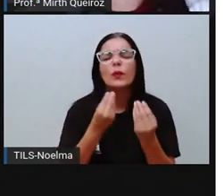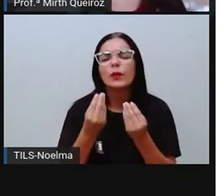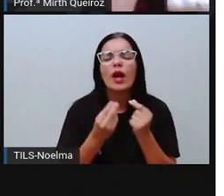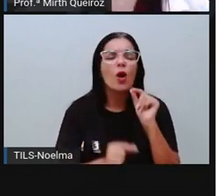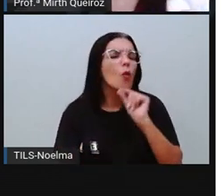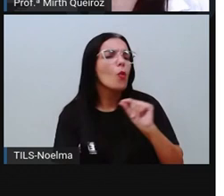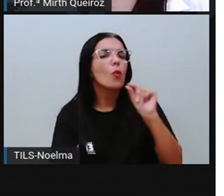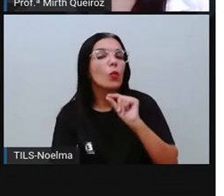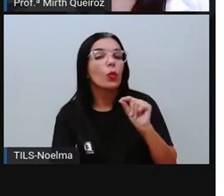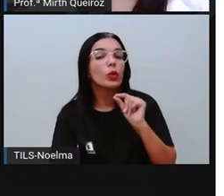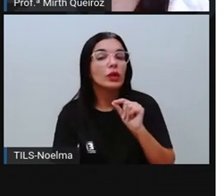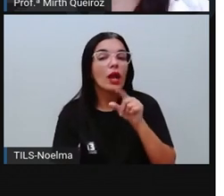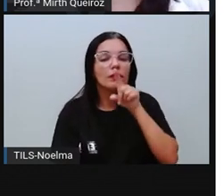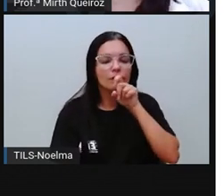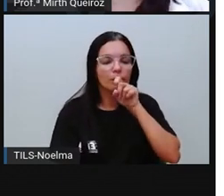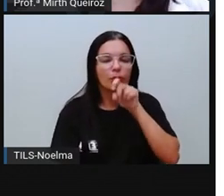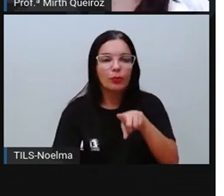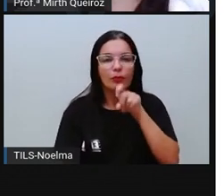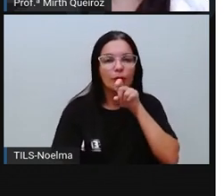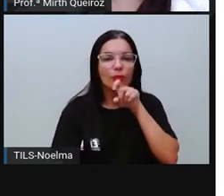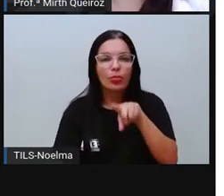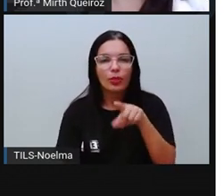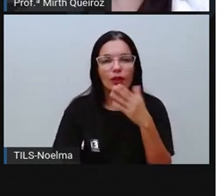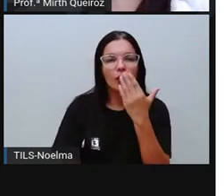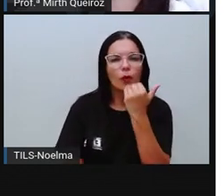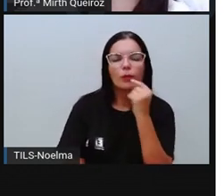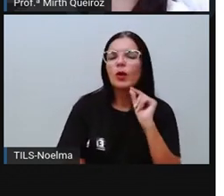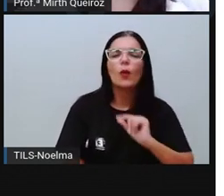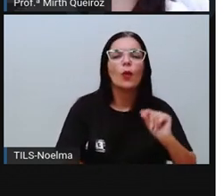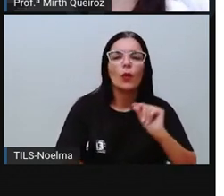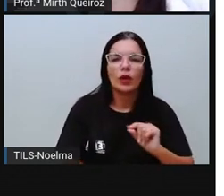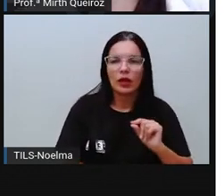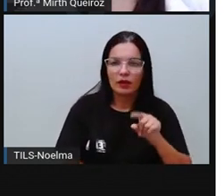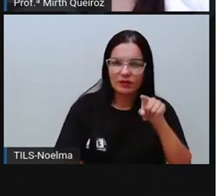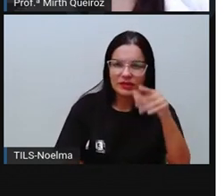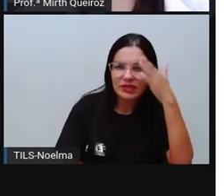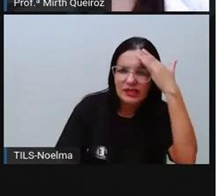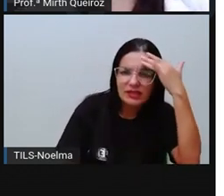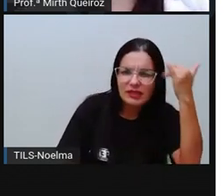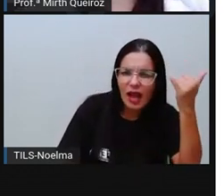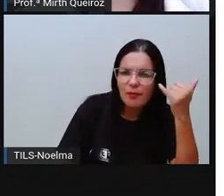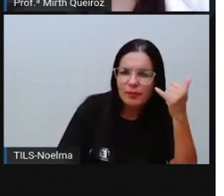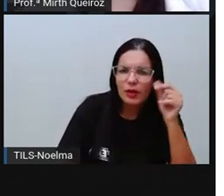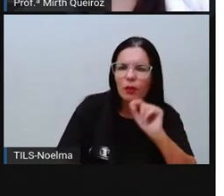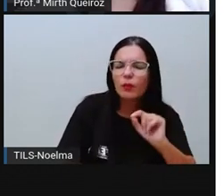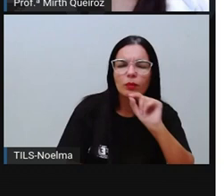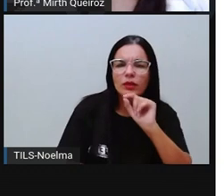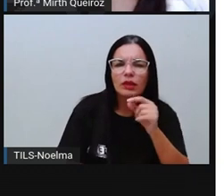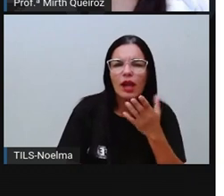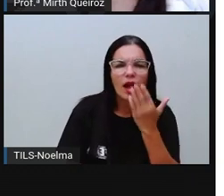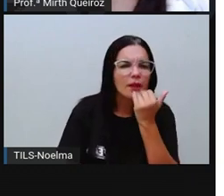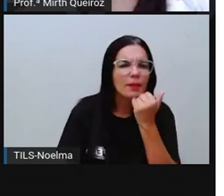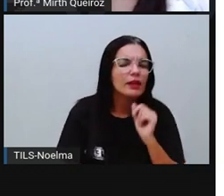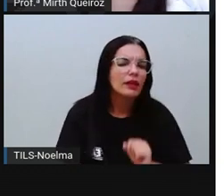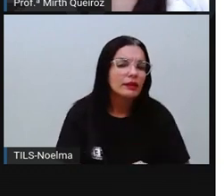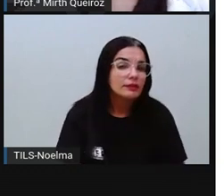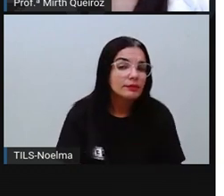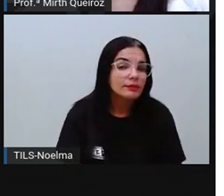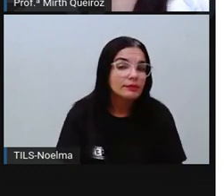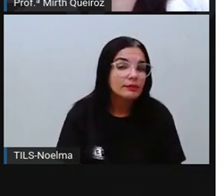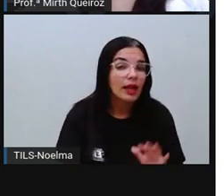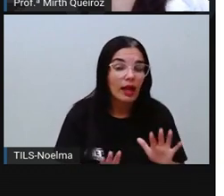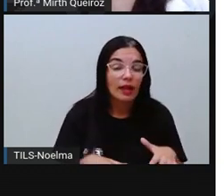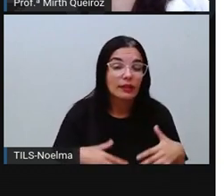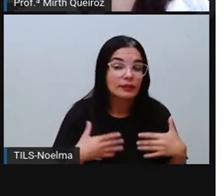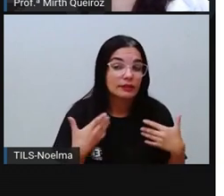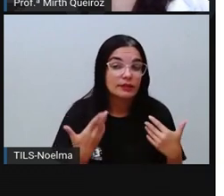que, que um tamanduá-bandeira come? Vocês sabem de que aí que eles se alimentam?